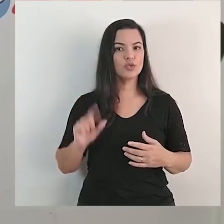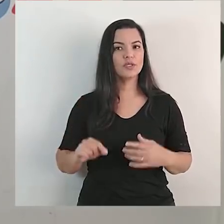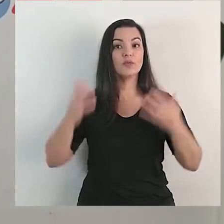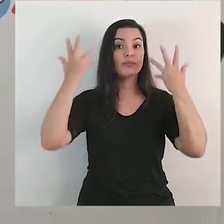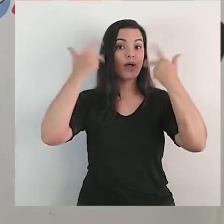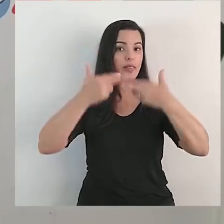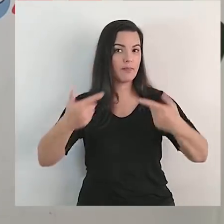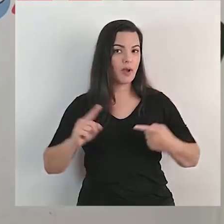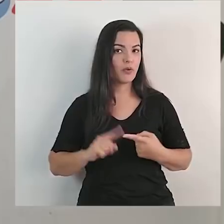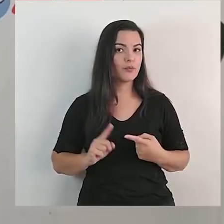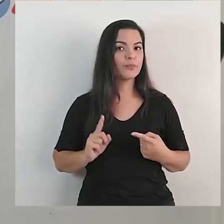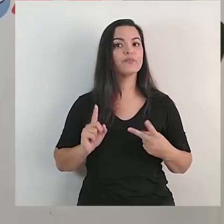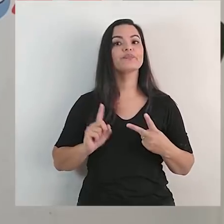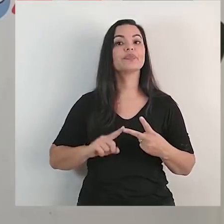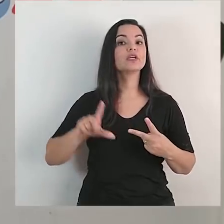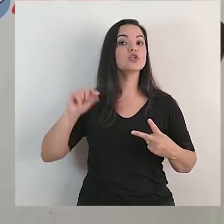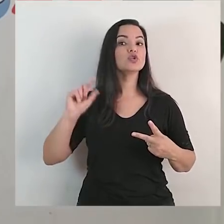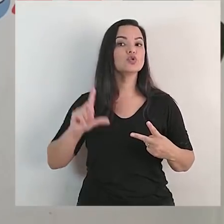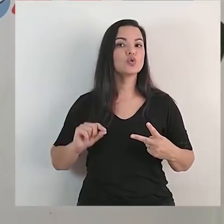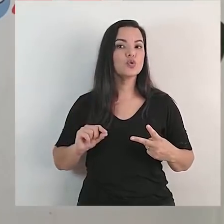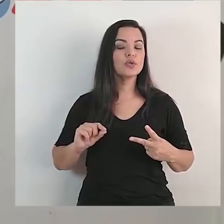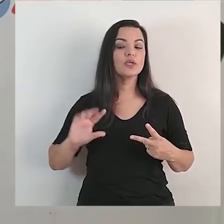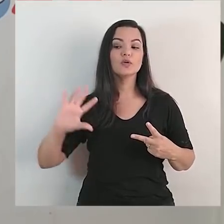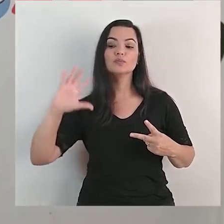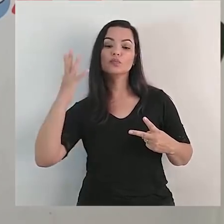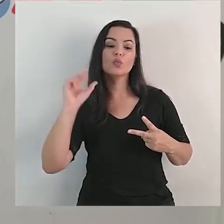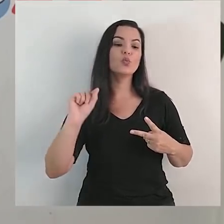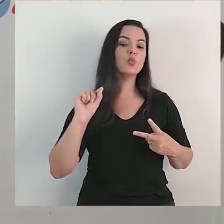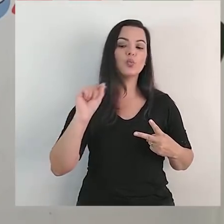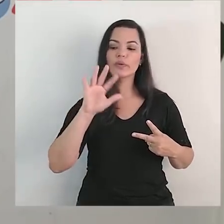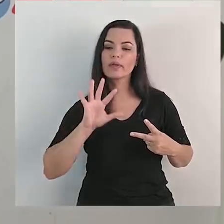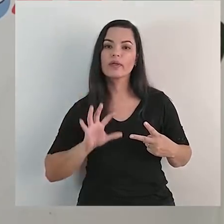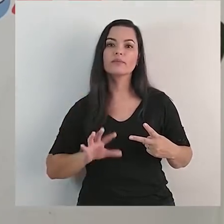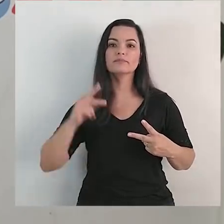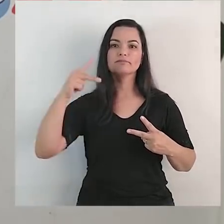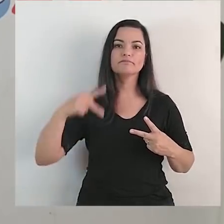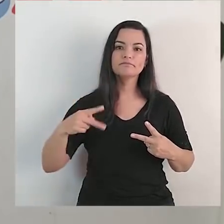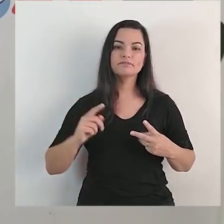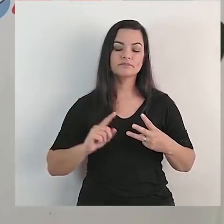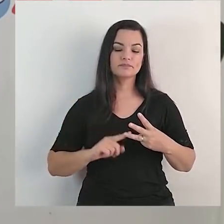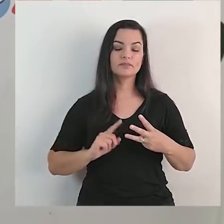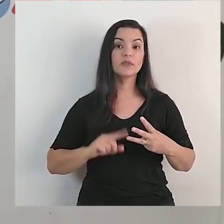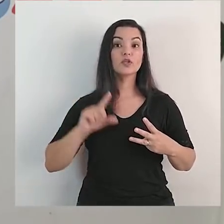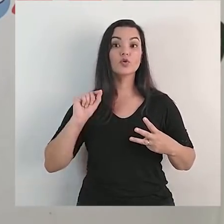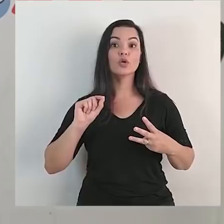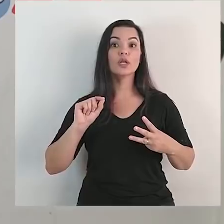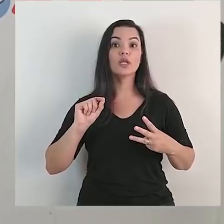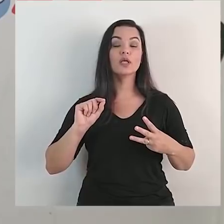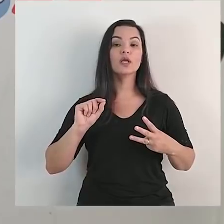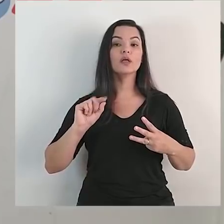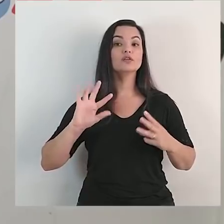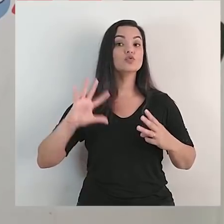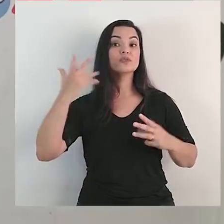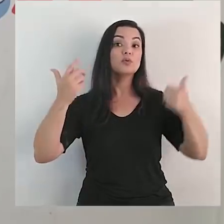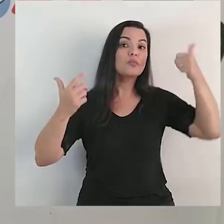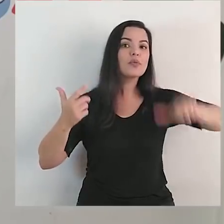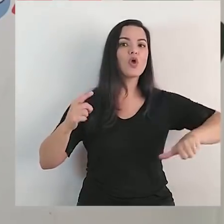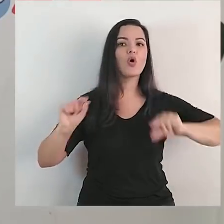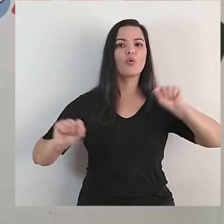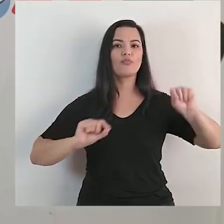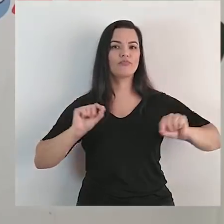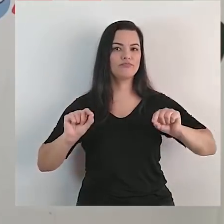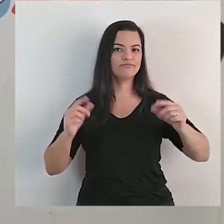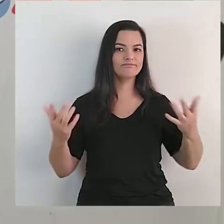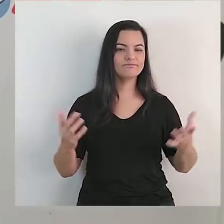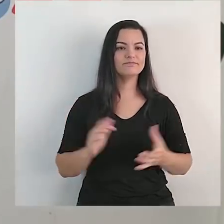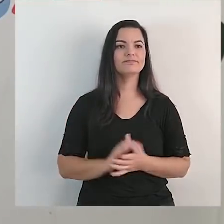Já escolheram o ser vivo, já escolheram a situação e já escolheram o que agrava essa situação.